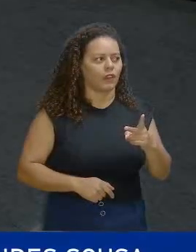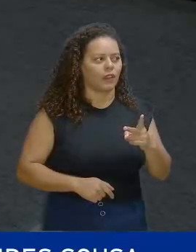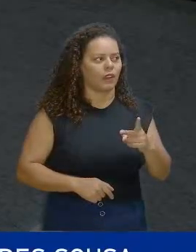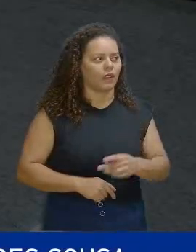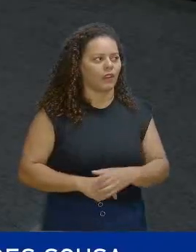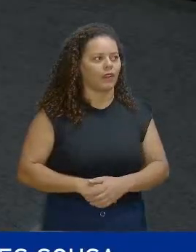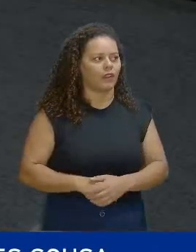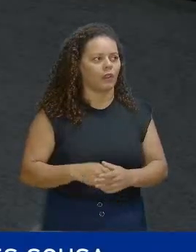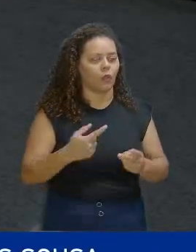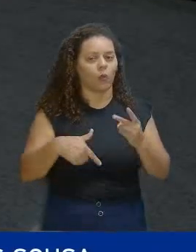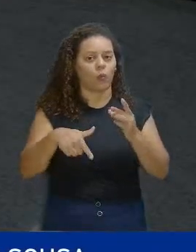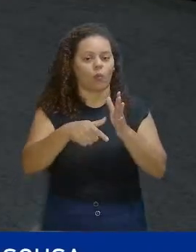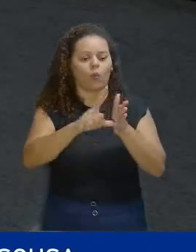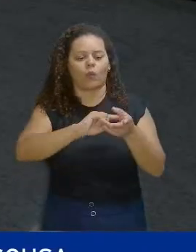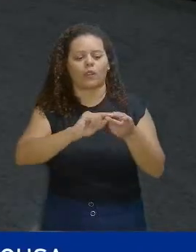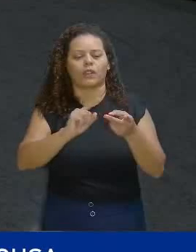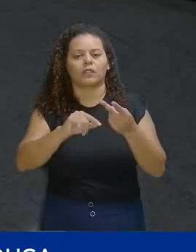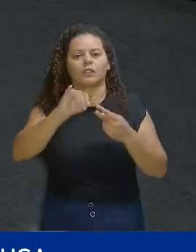presidente?